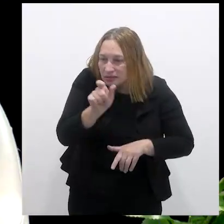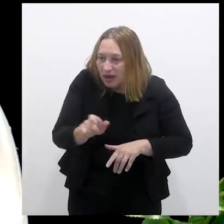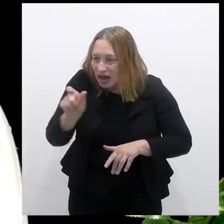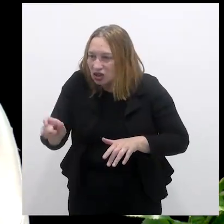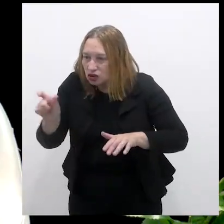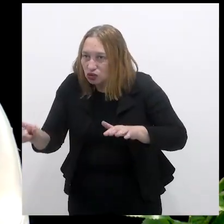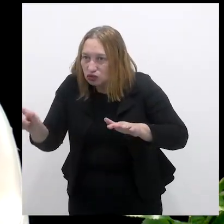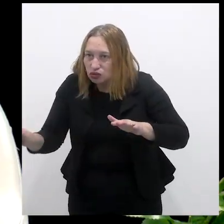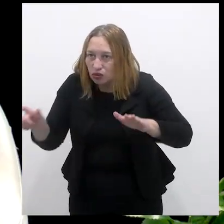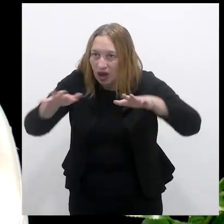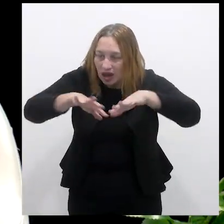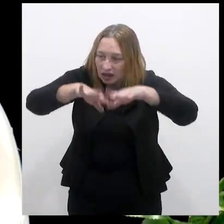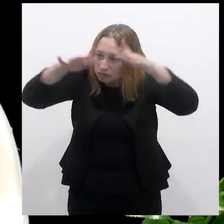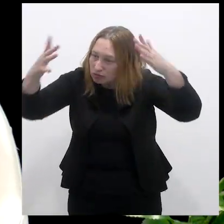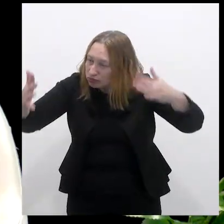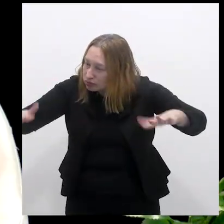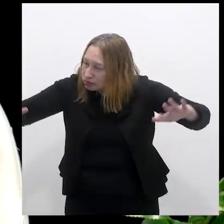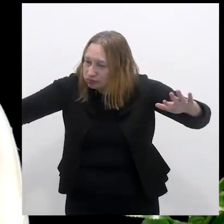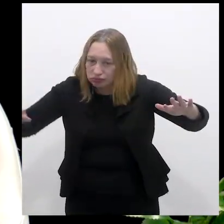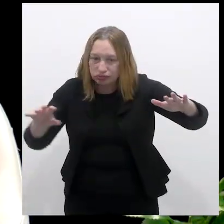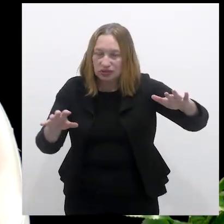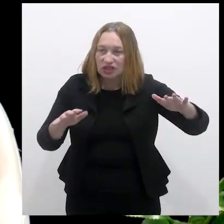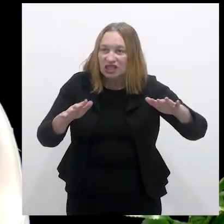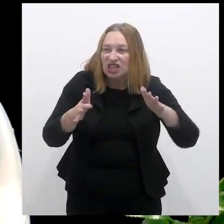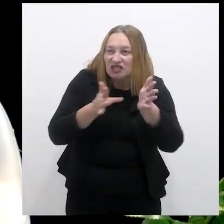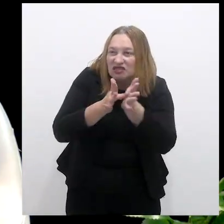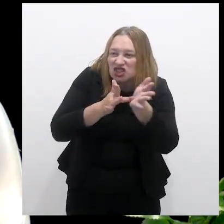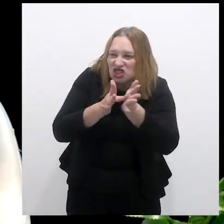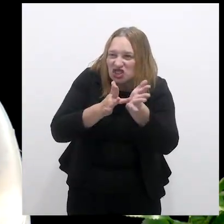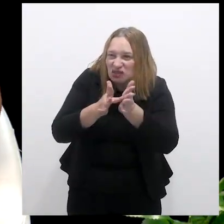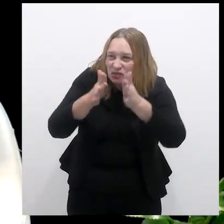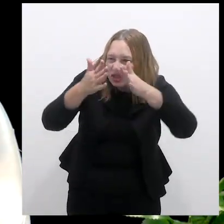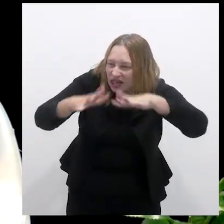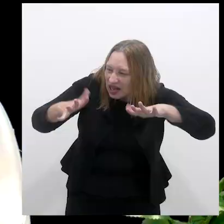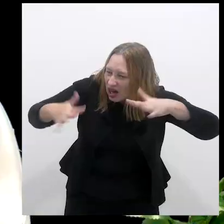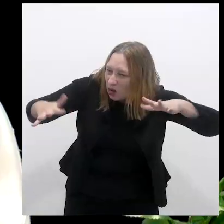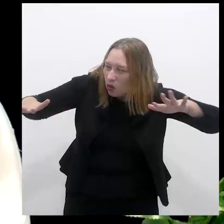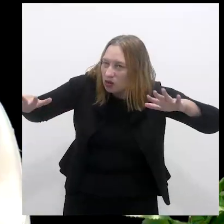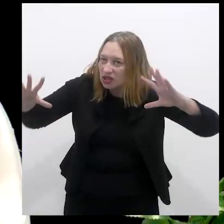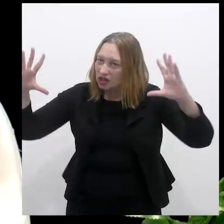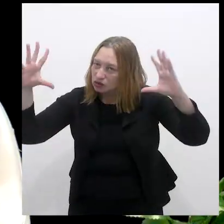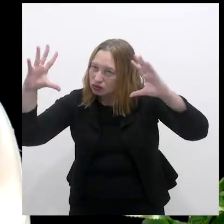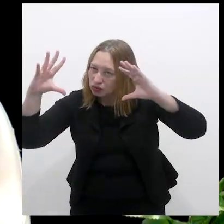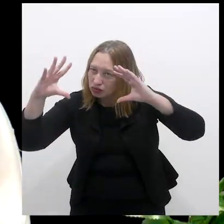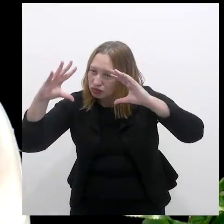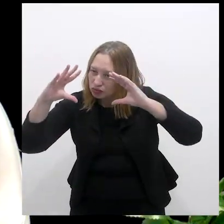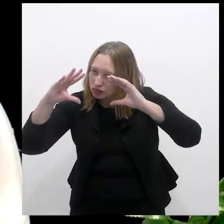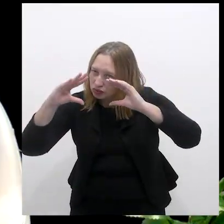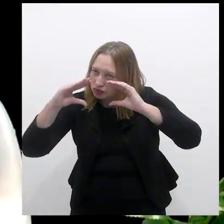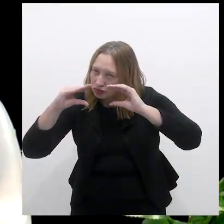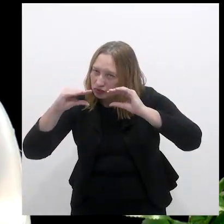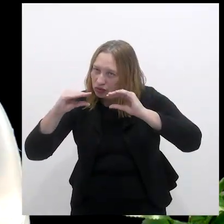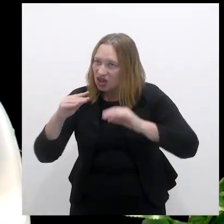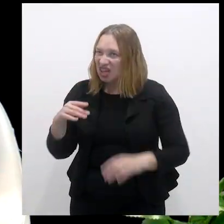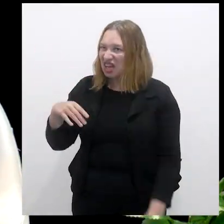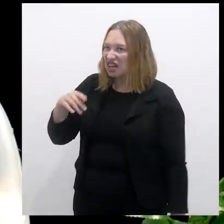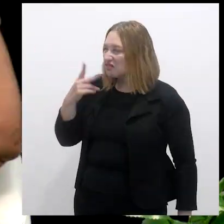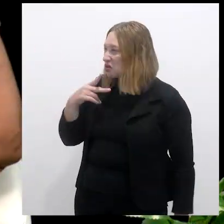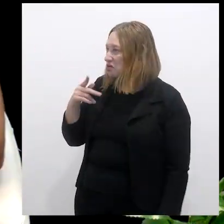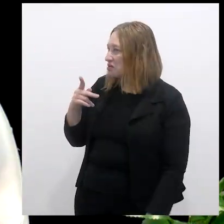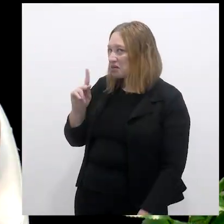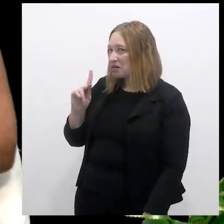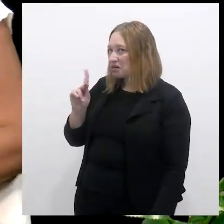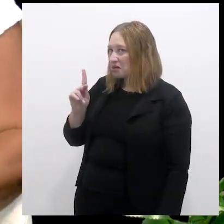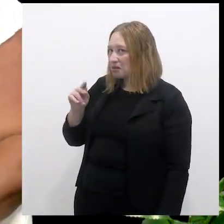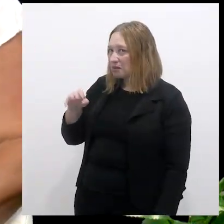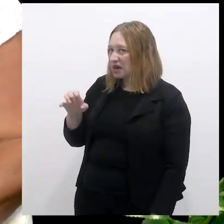as pessoas iam fazendo a onda e faziam... Aí, no meio da onda, ele deu uma escurecida na cena, ele deu uma cutucada em mim e